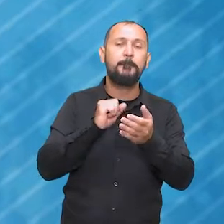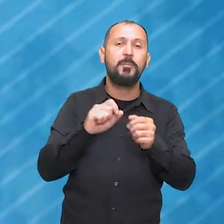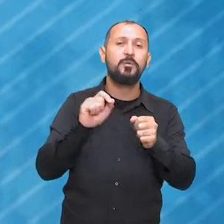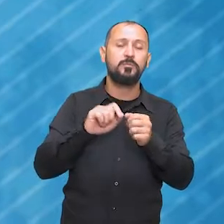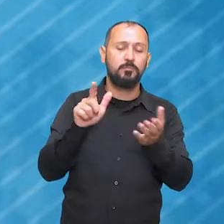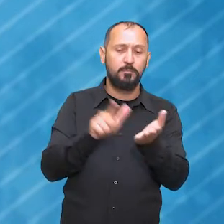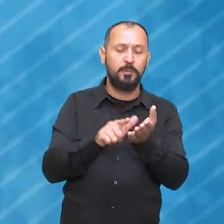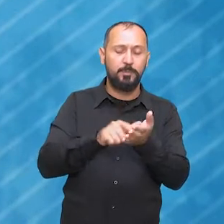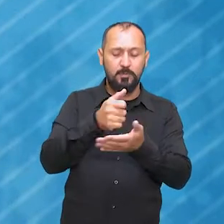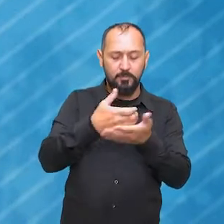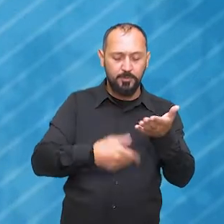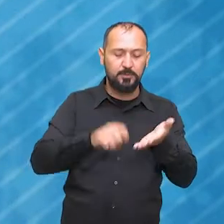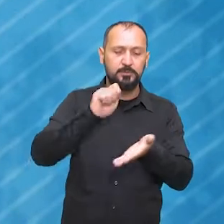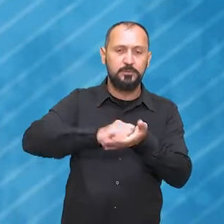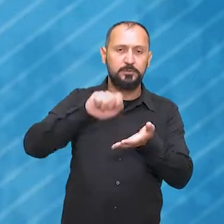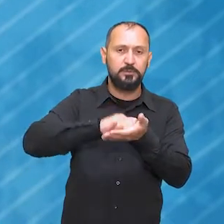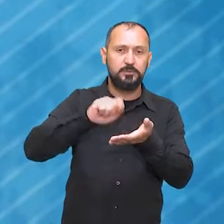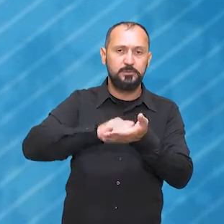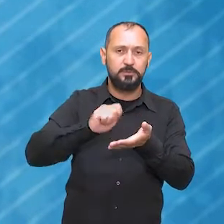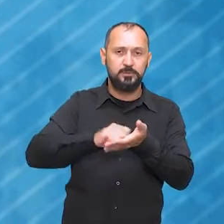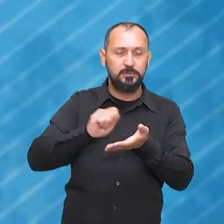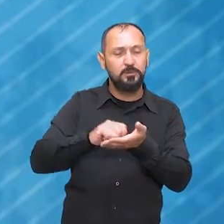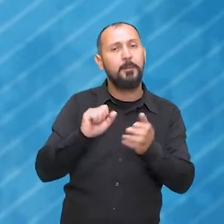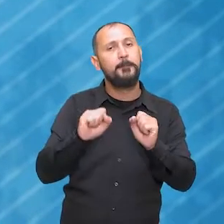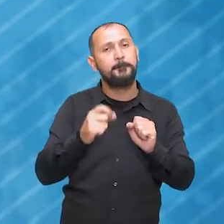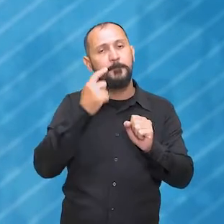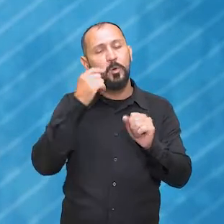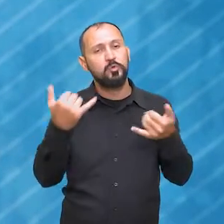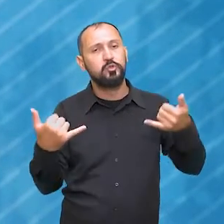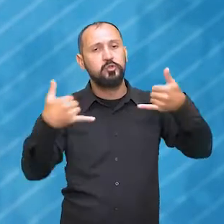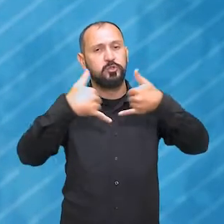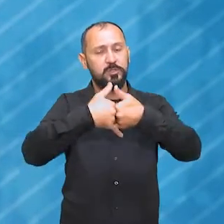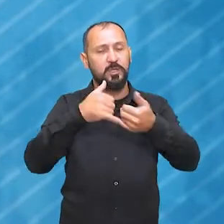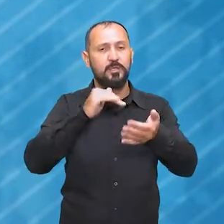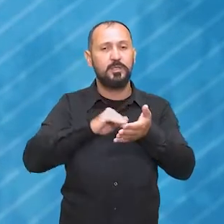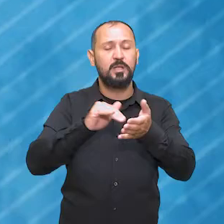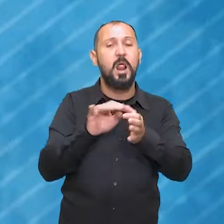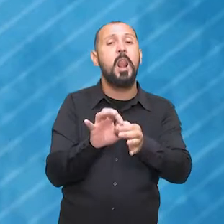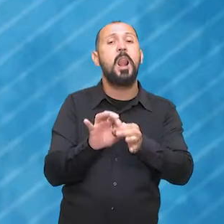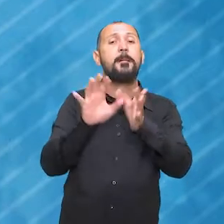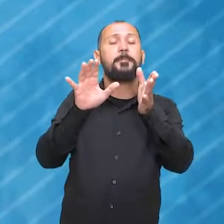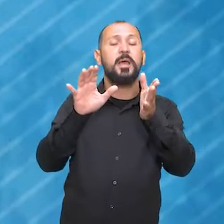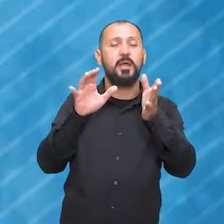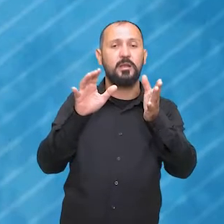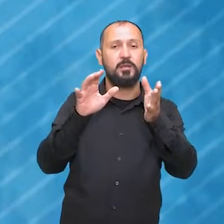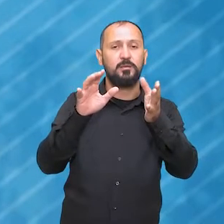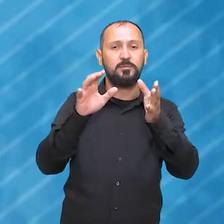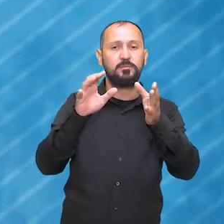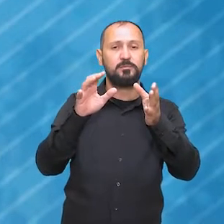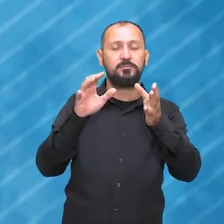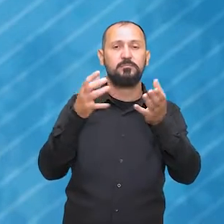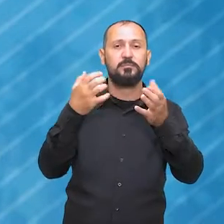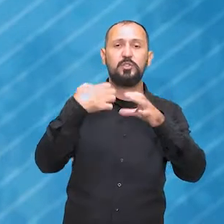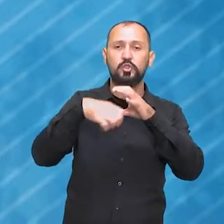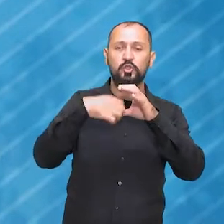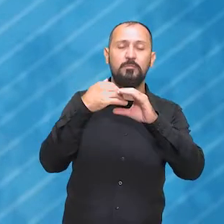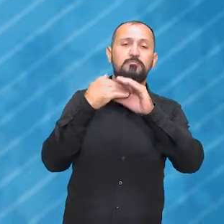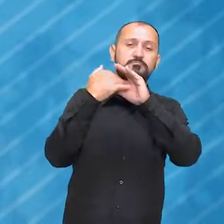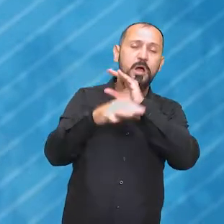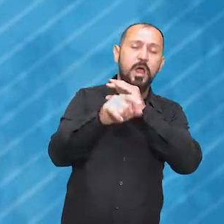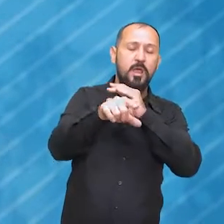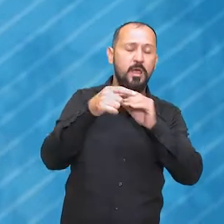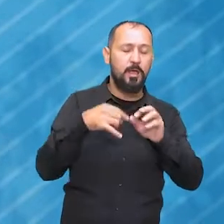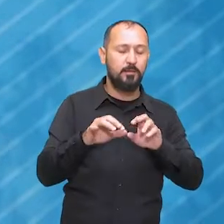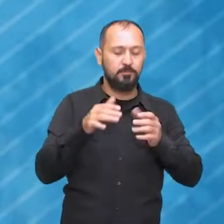sede, e na secretaria ali mesmo ela pode fazer de próprio punho um requerimento, ou mesmo se ligar lá na secretaria, eles disponibilizam